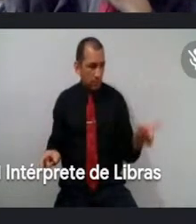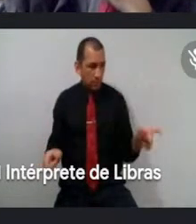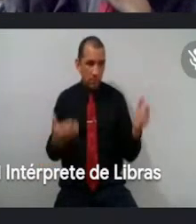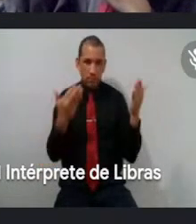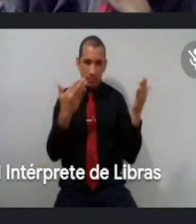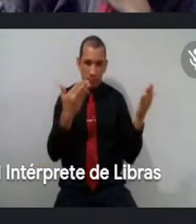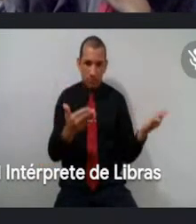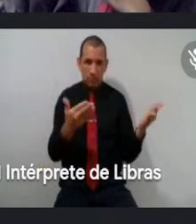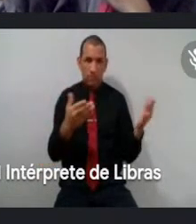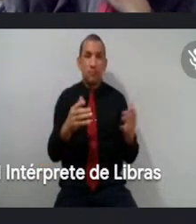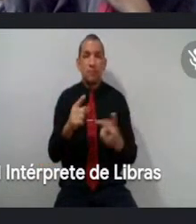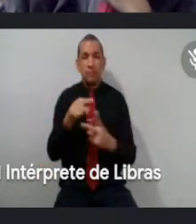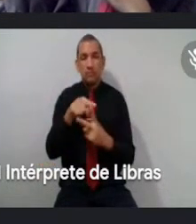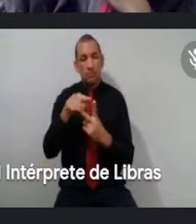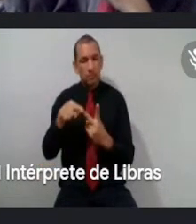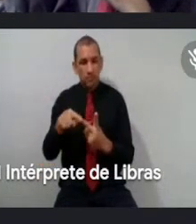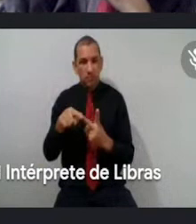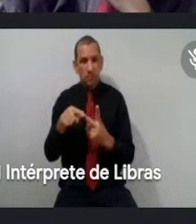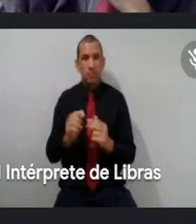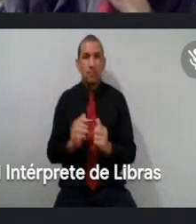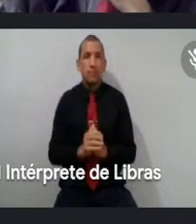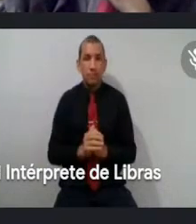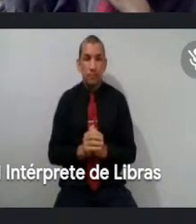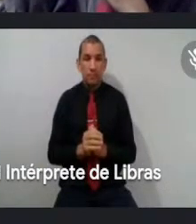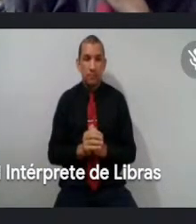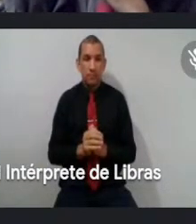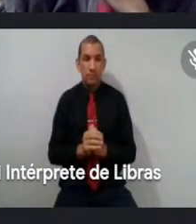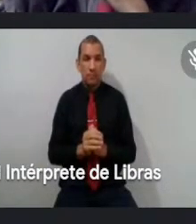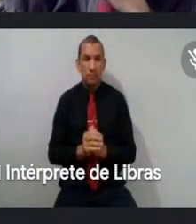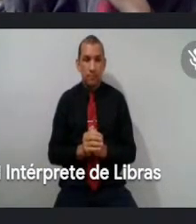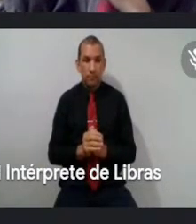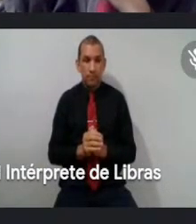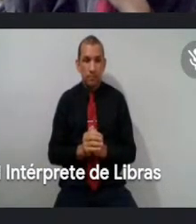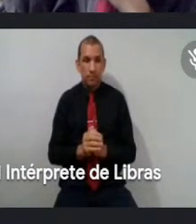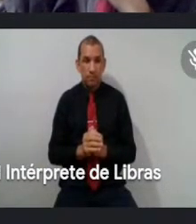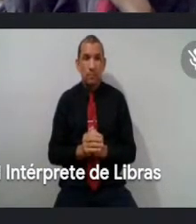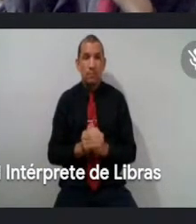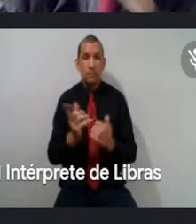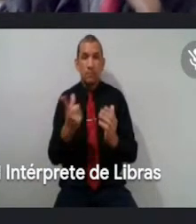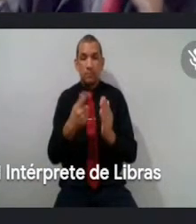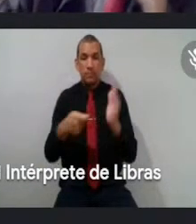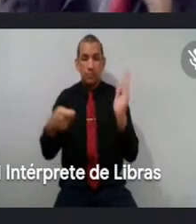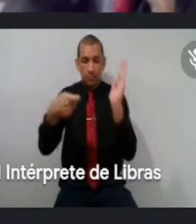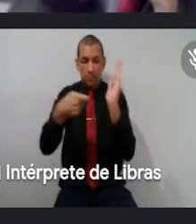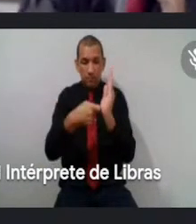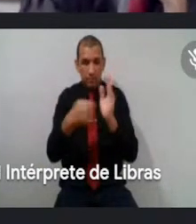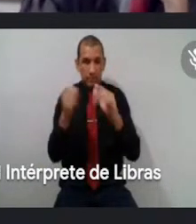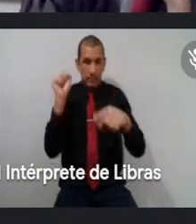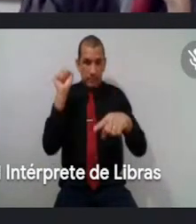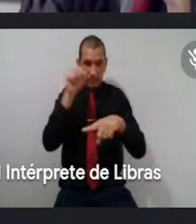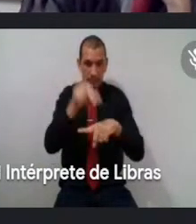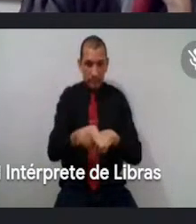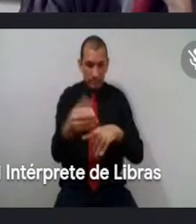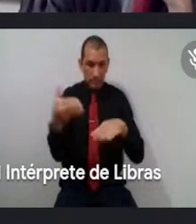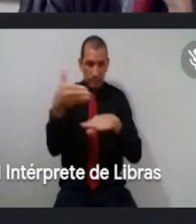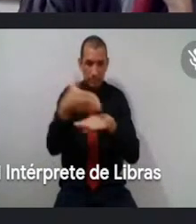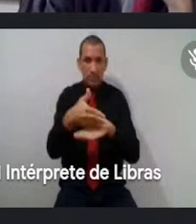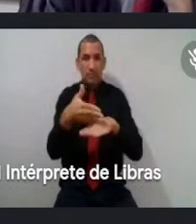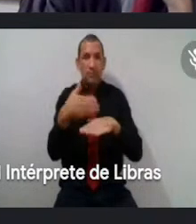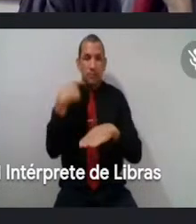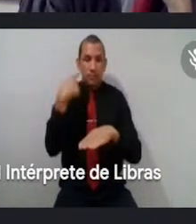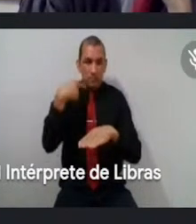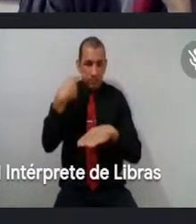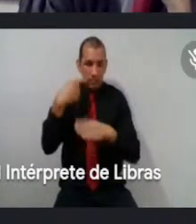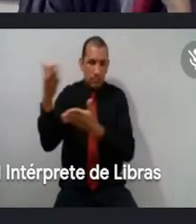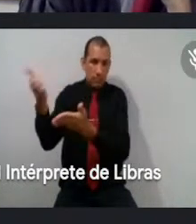recorrida e o A5 vidro para ingressar na sala virtual E participar da sessão de julgamento os